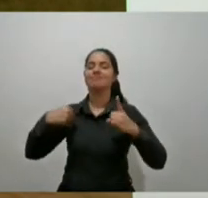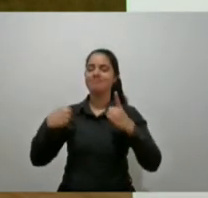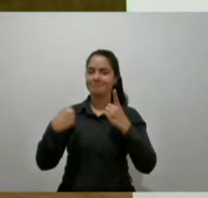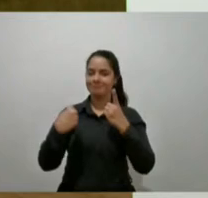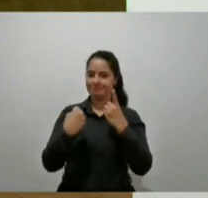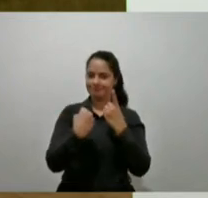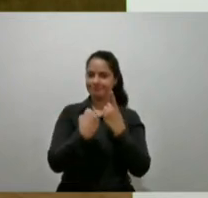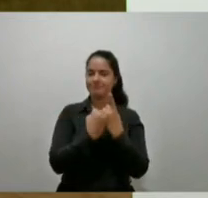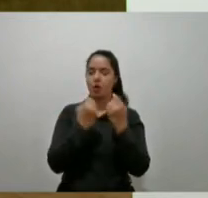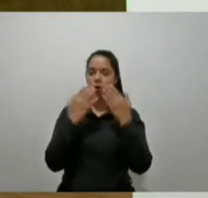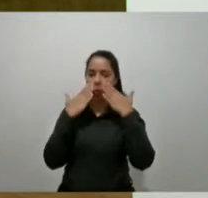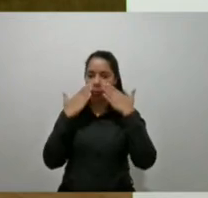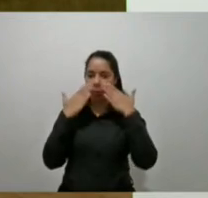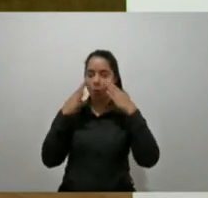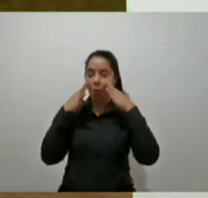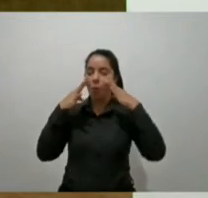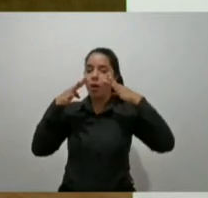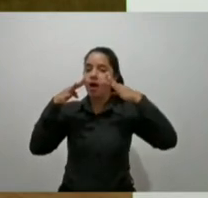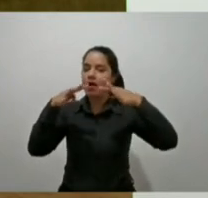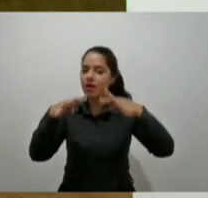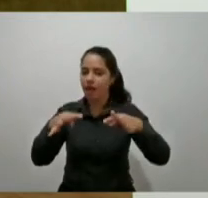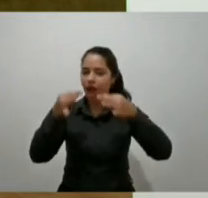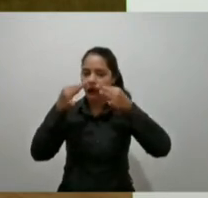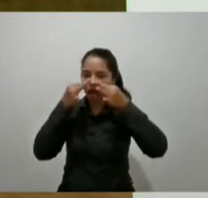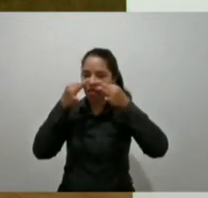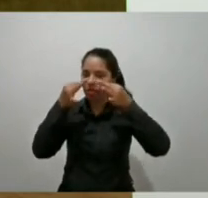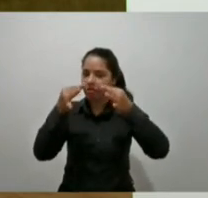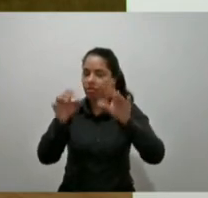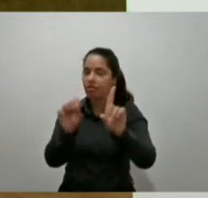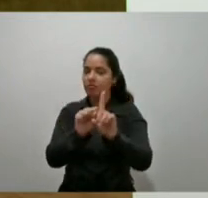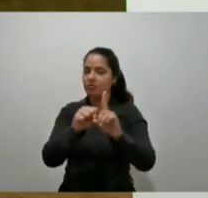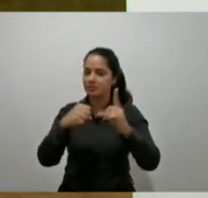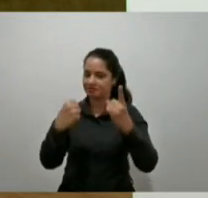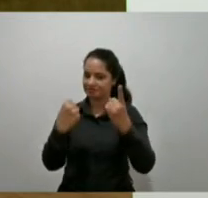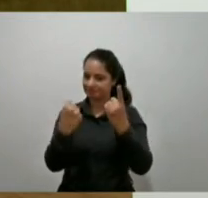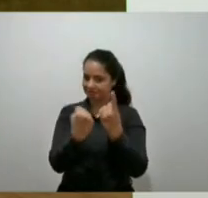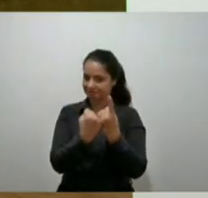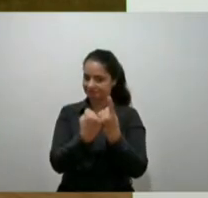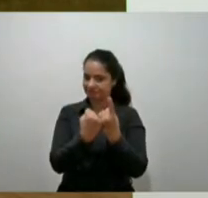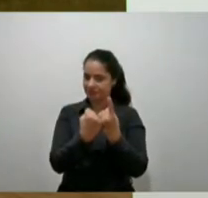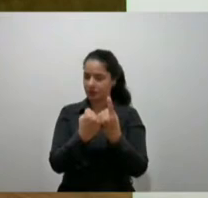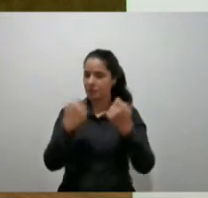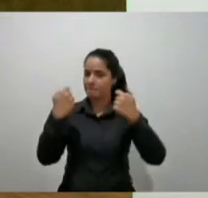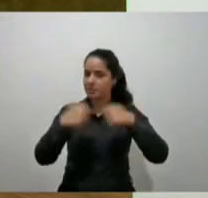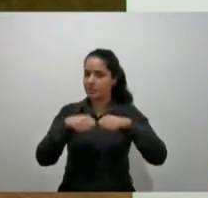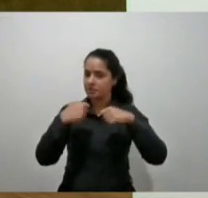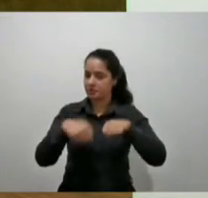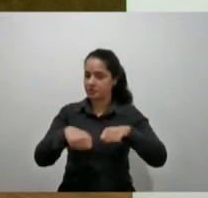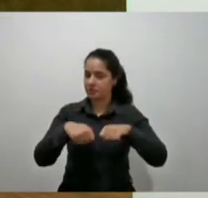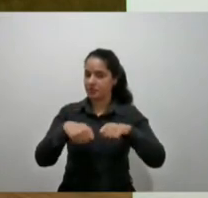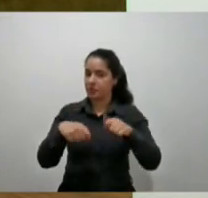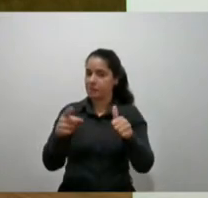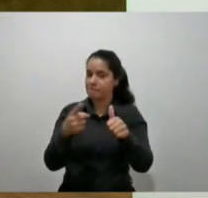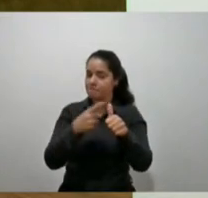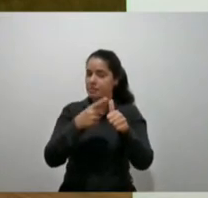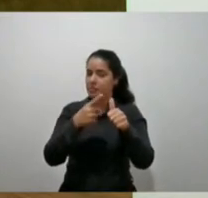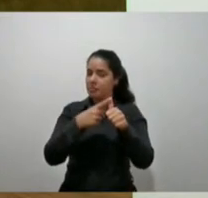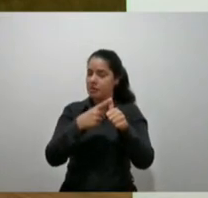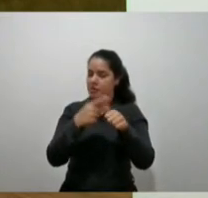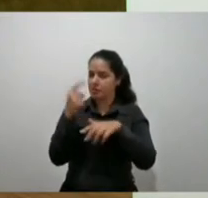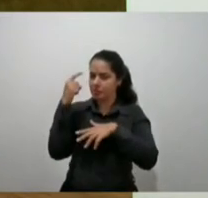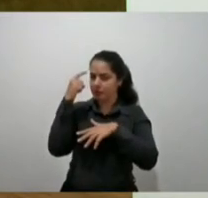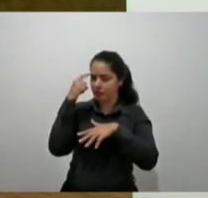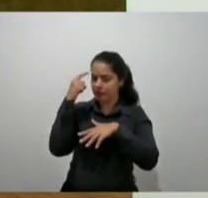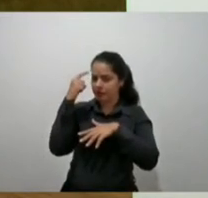né? E você não olha para fora se você não começar olhando para dentro, né? E daí a importância das